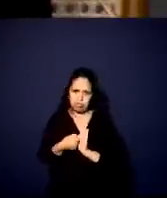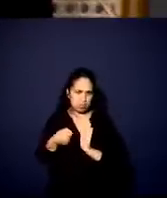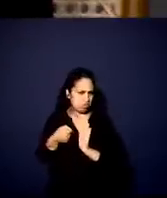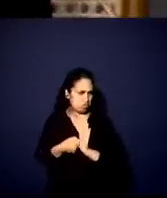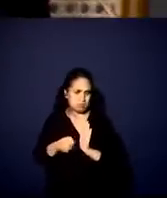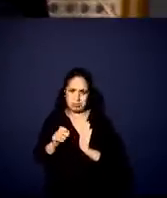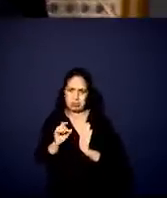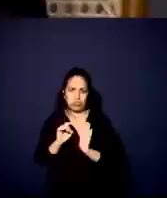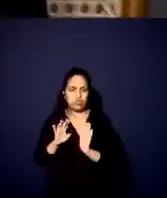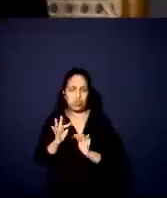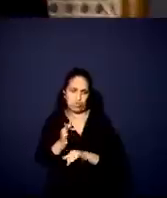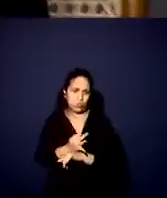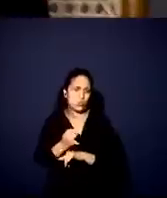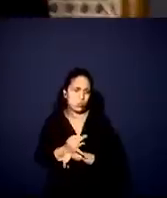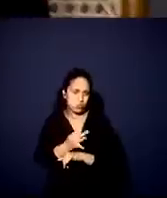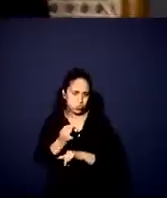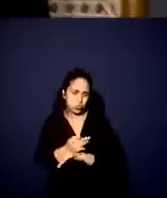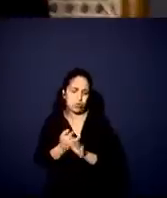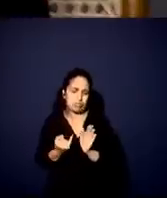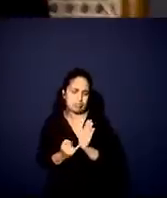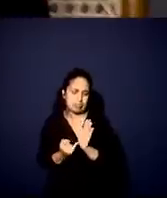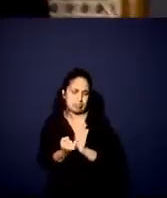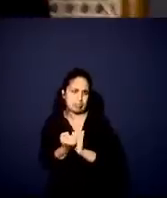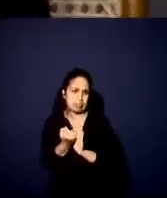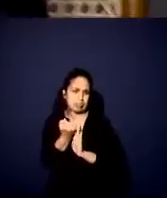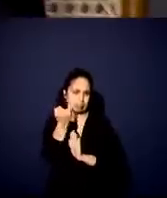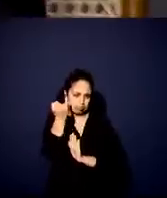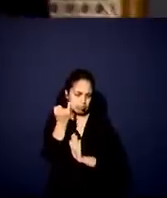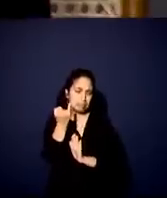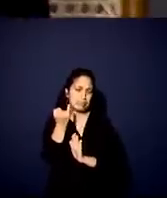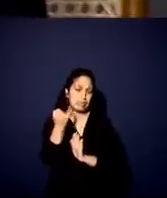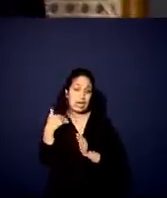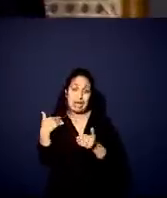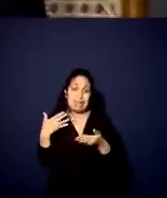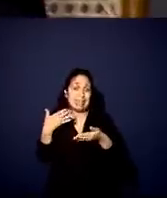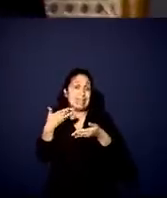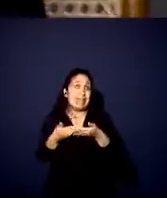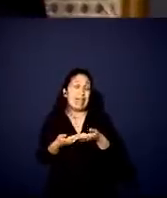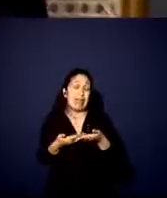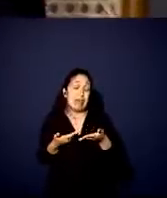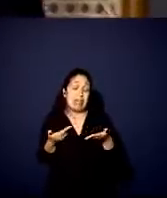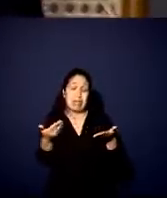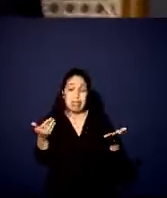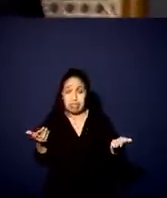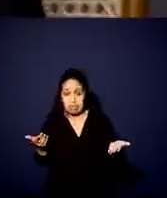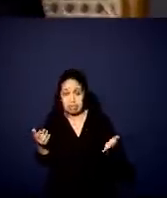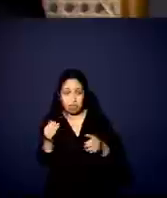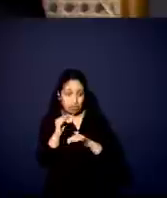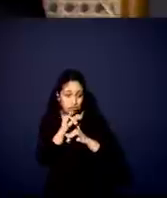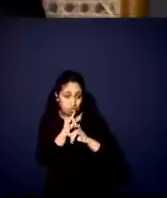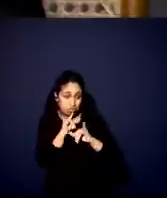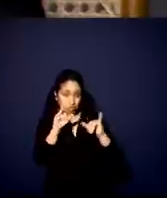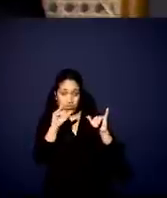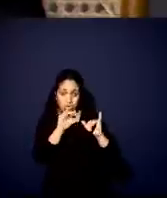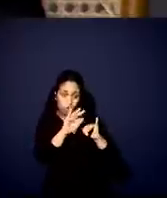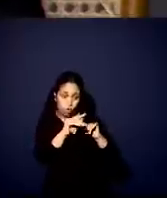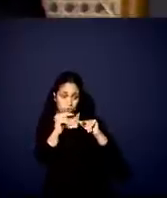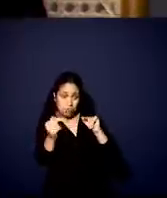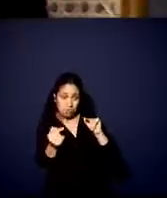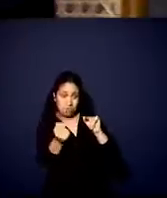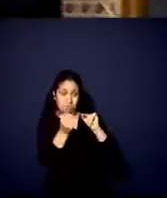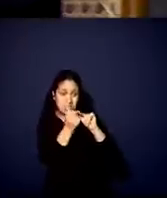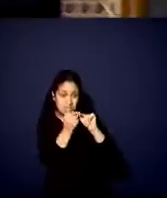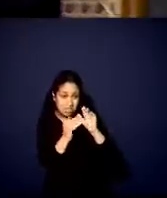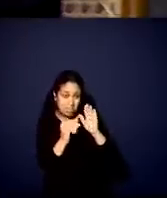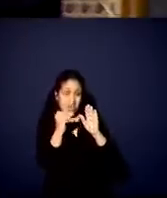simplesmente tolerarão a inflação perenemente maior Até quem sabe declarando uma meta de inflação